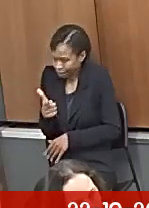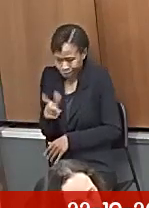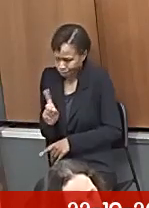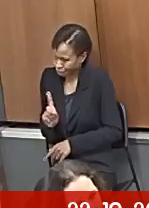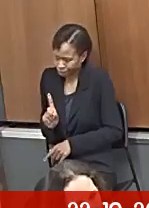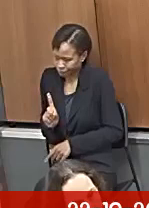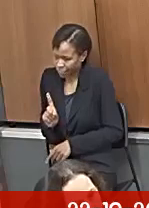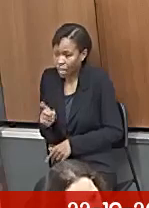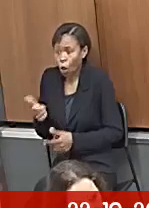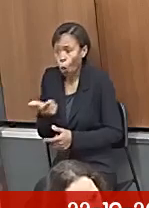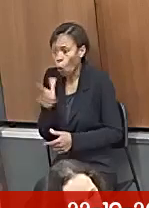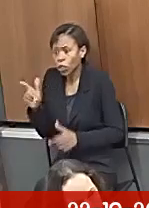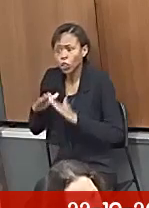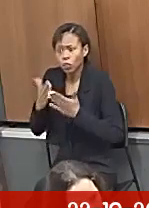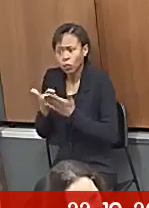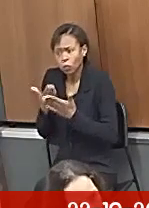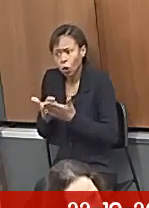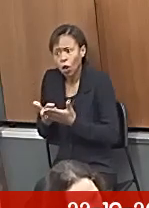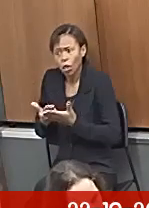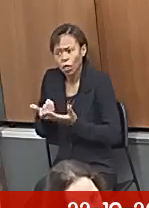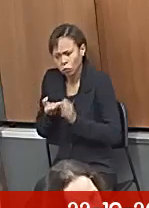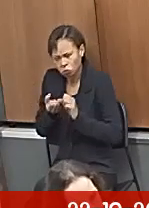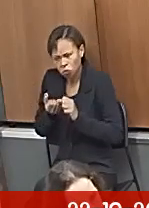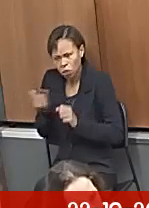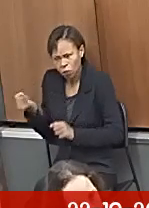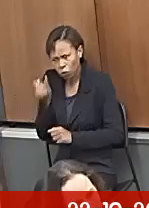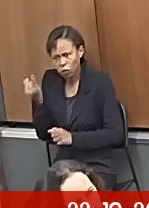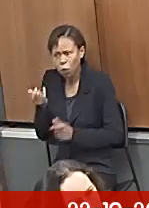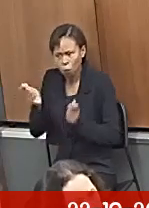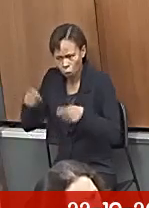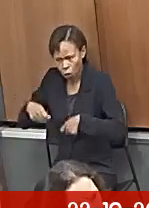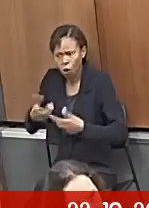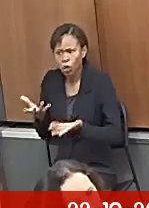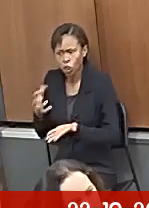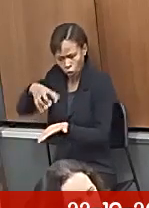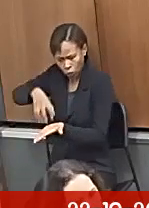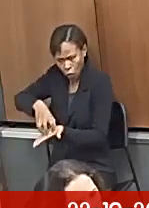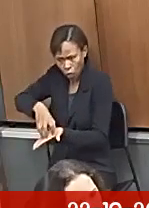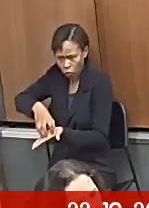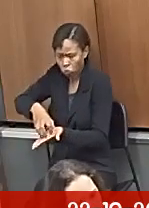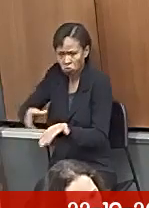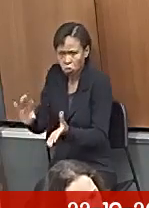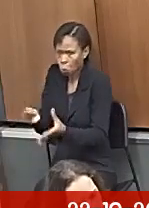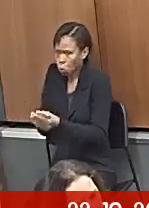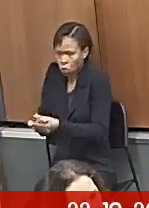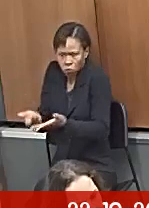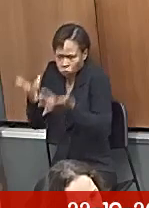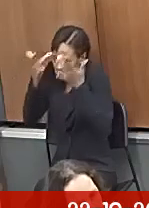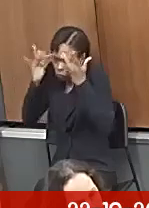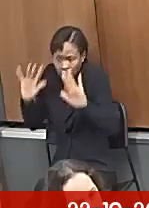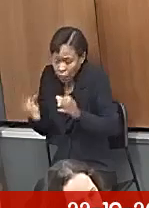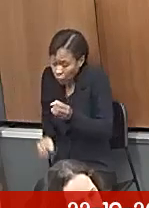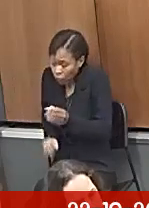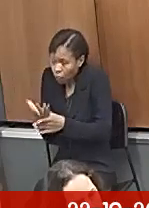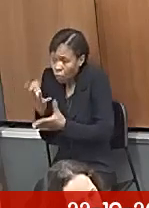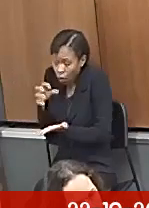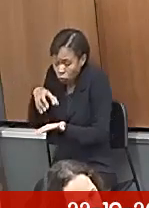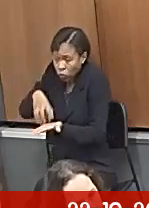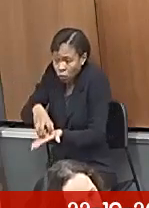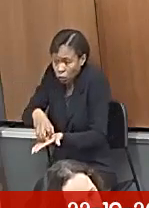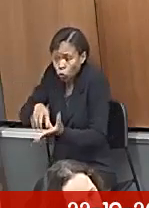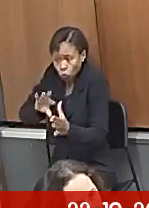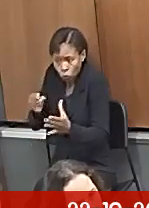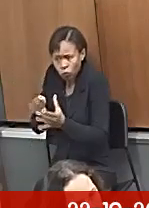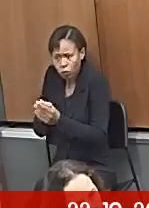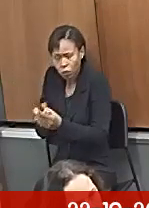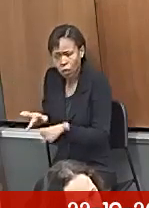maiores, obviamente, podem criar isso no âmbito da própria escola, né? Um centro de inclusão, seja lá o nome que for. Cria esse centro, o